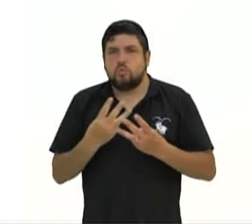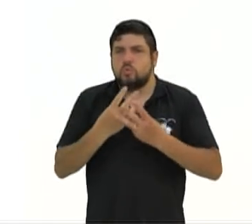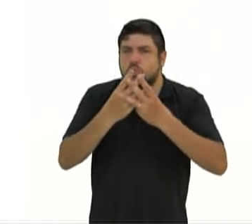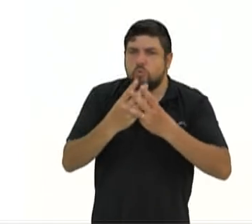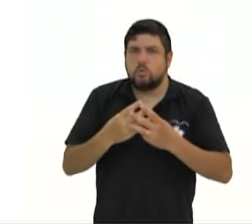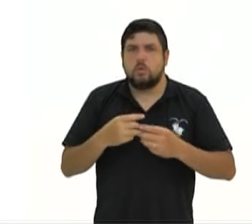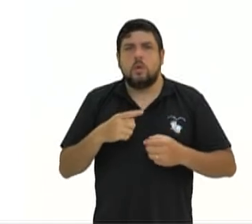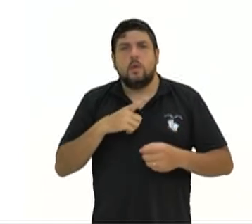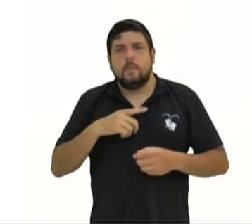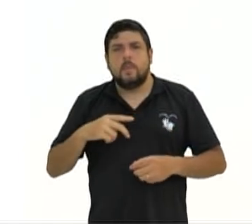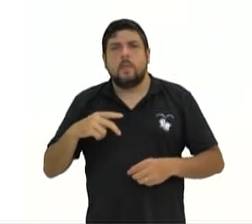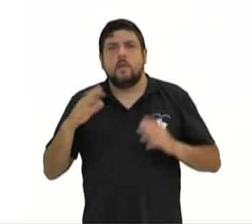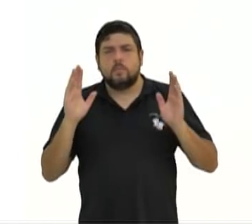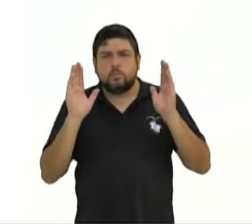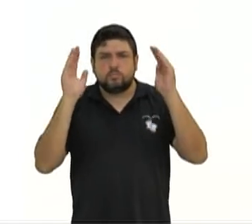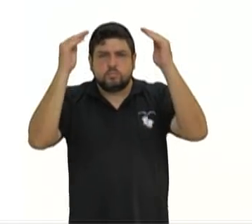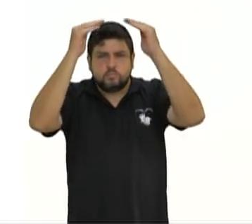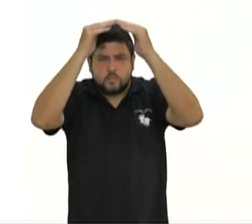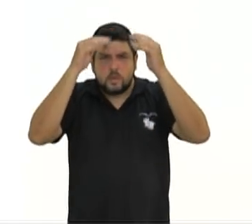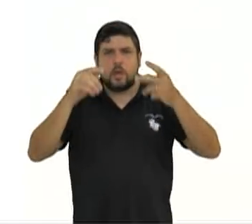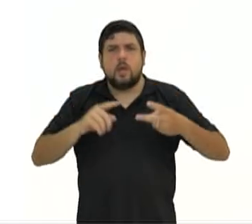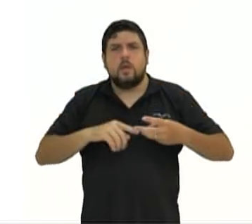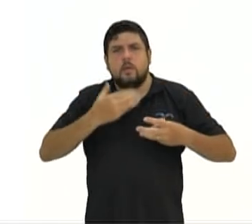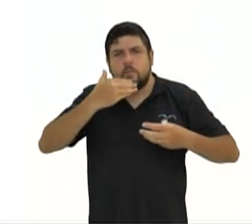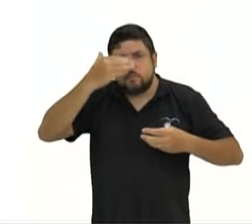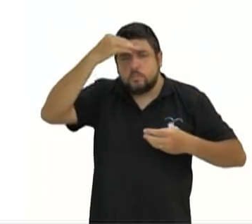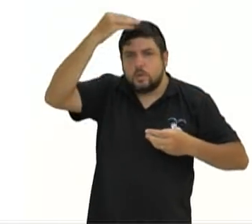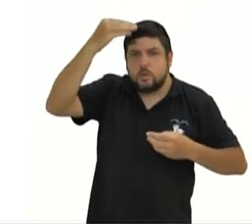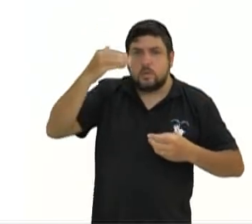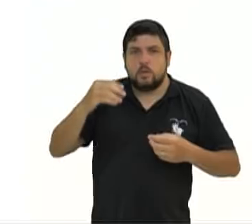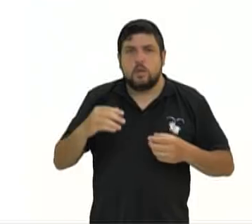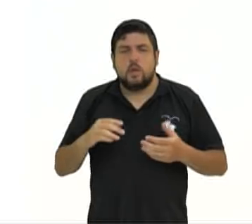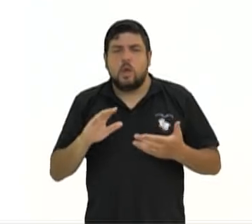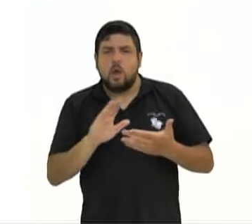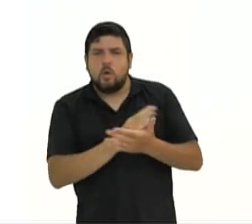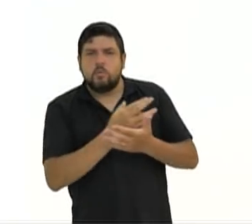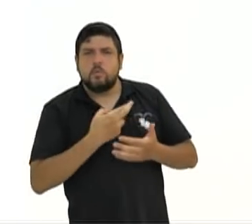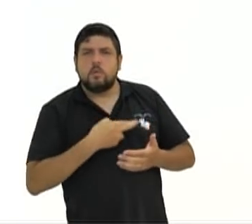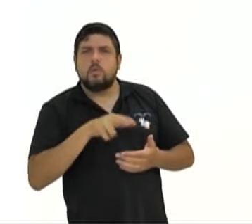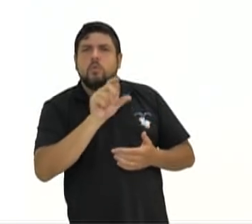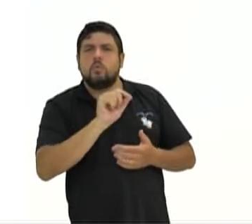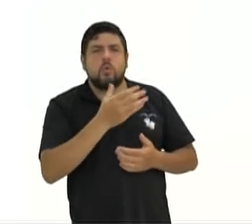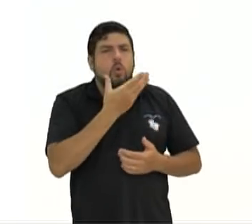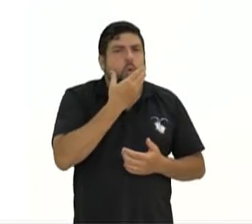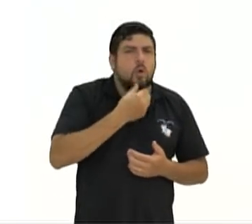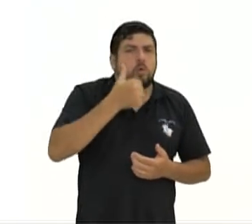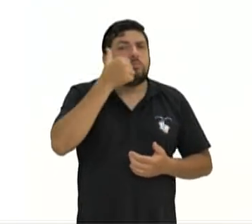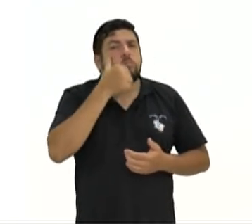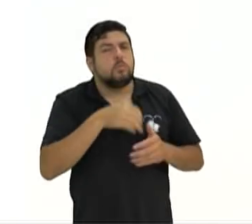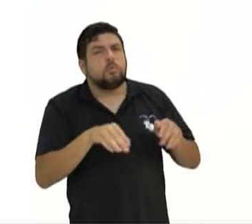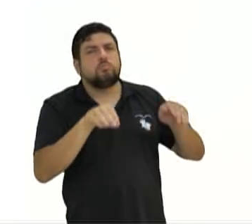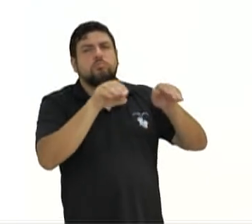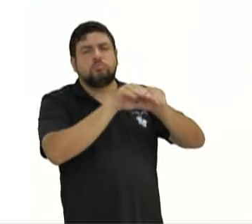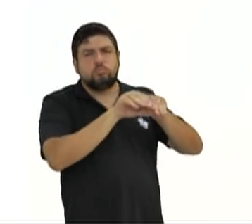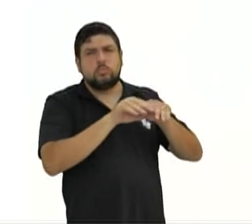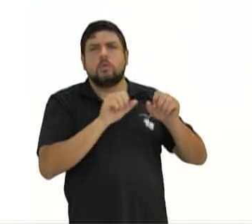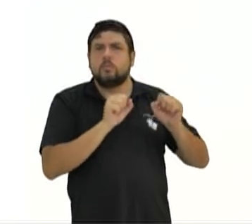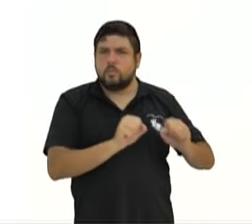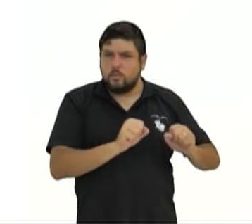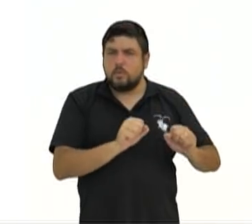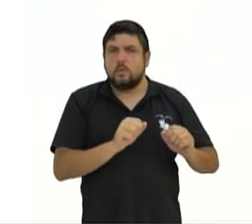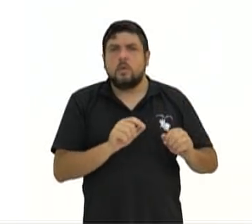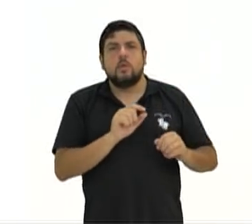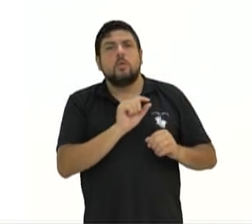rabino, sheik. E outras onde não há diferença entre homens e mulheres. Elas podem ocupar essas posições hierárquicas,